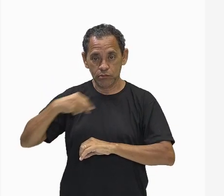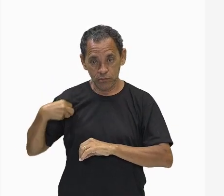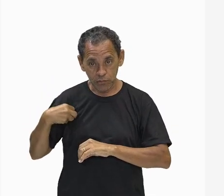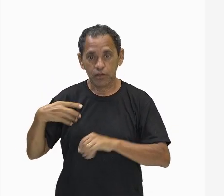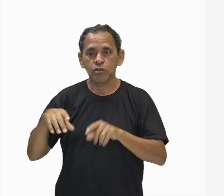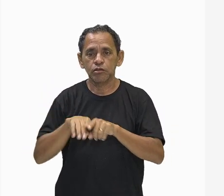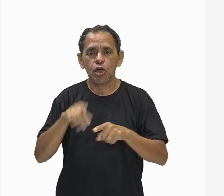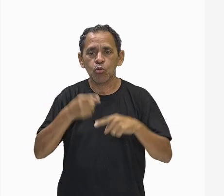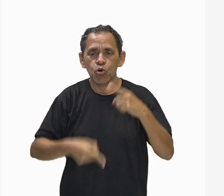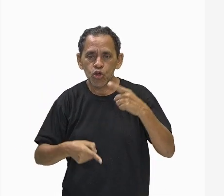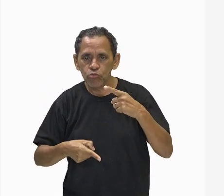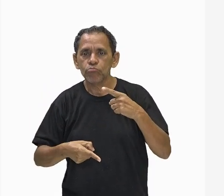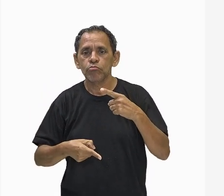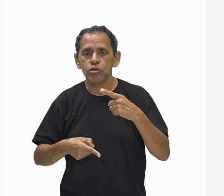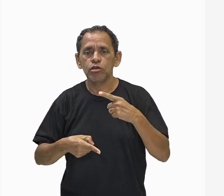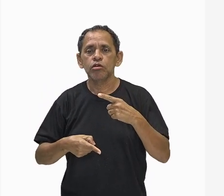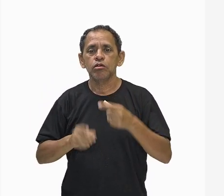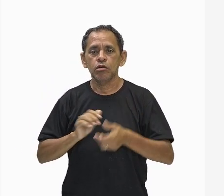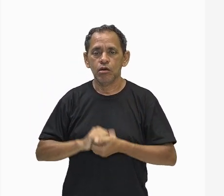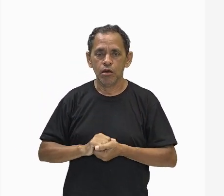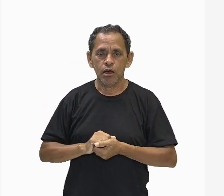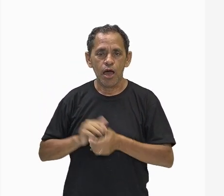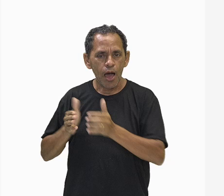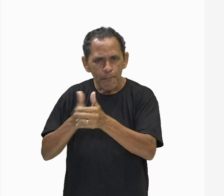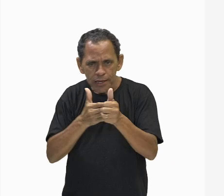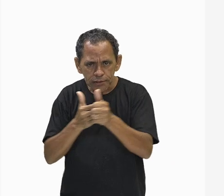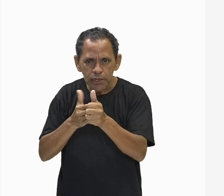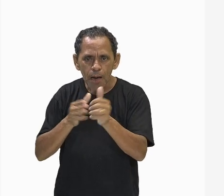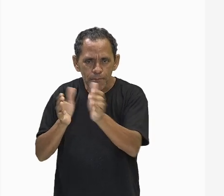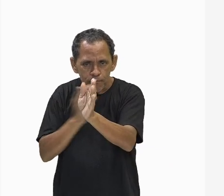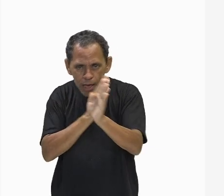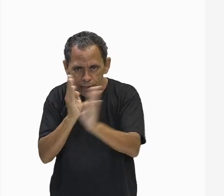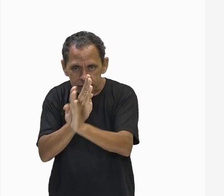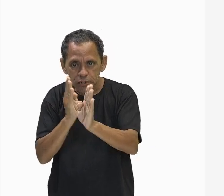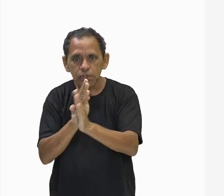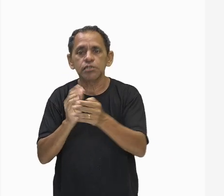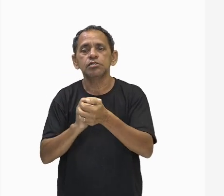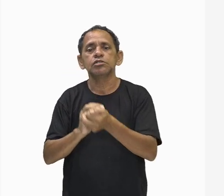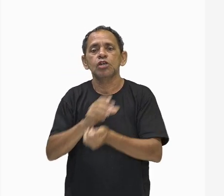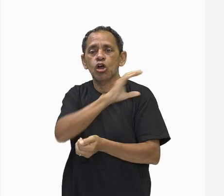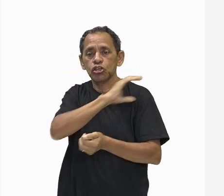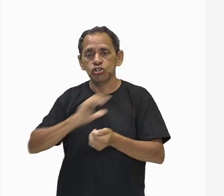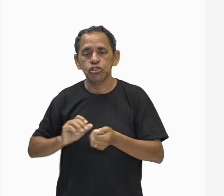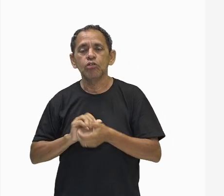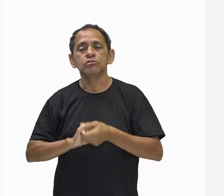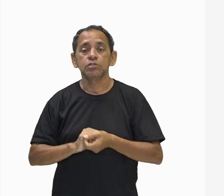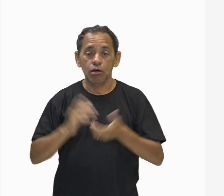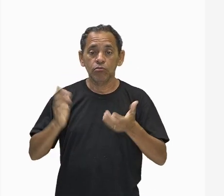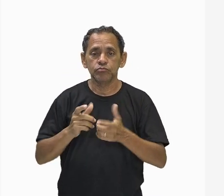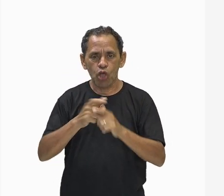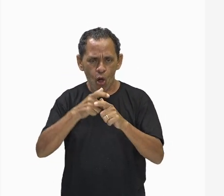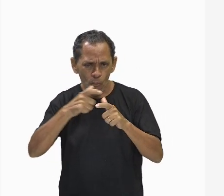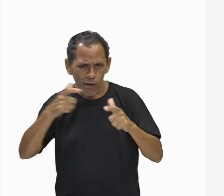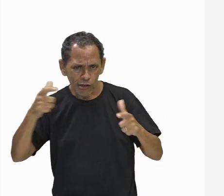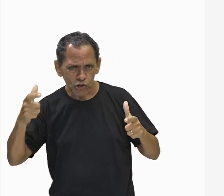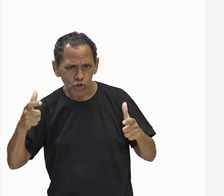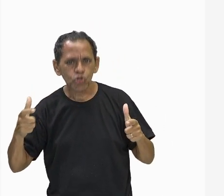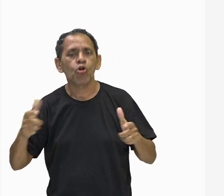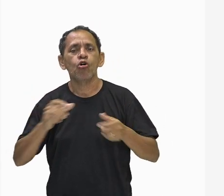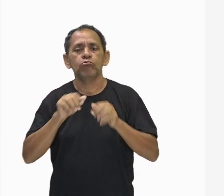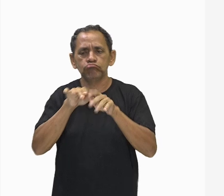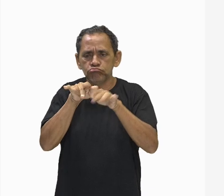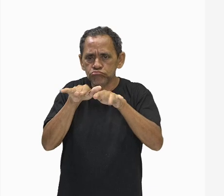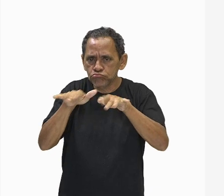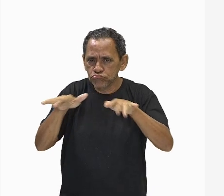aos cristãos, e então o cristianismo começa a crescer. Surgem assim as igrejas cristãs e o novo estilo